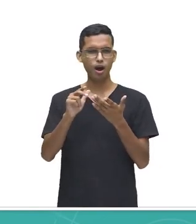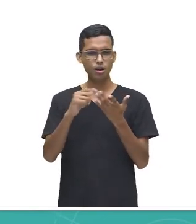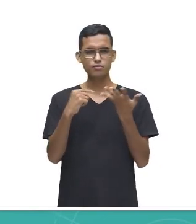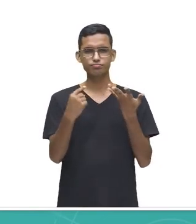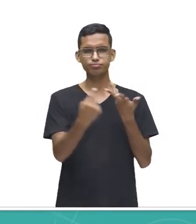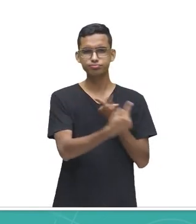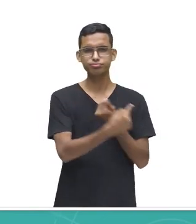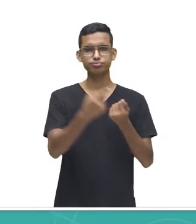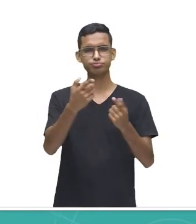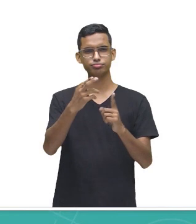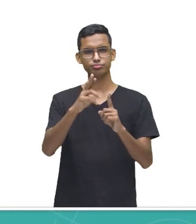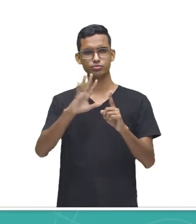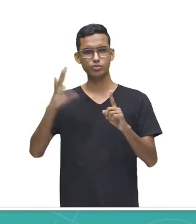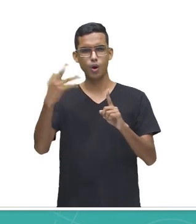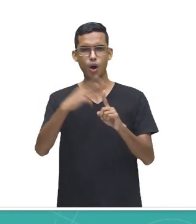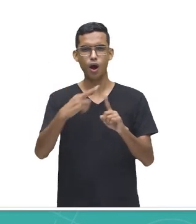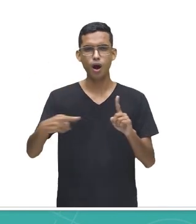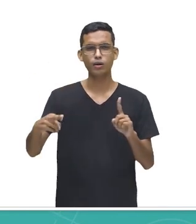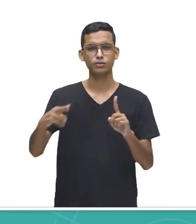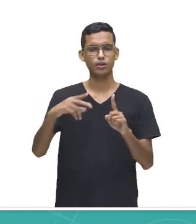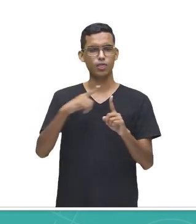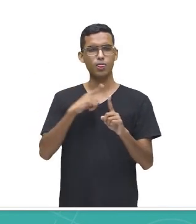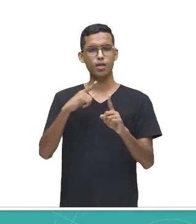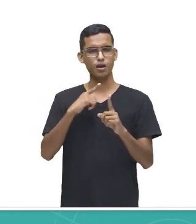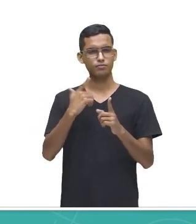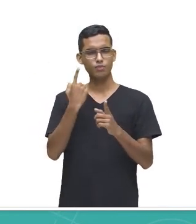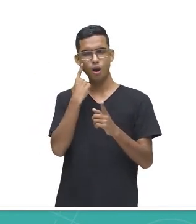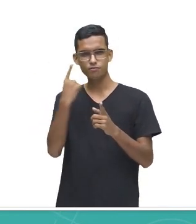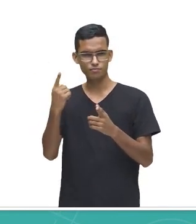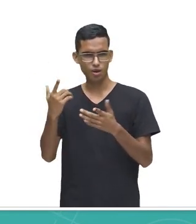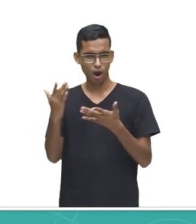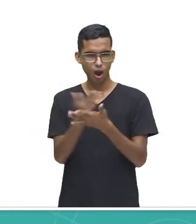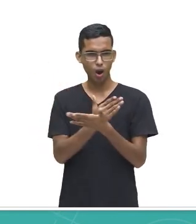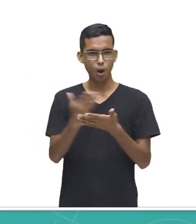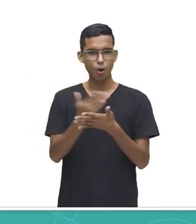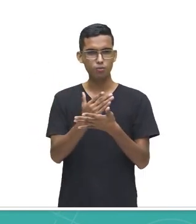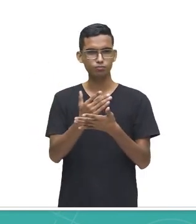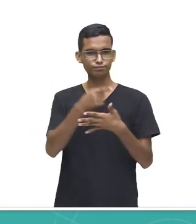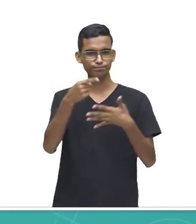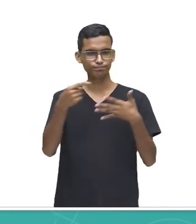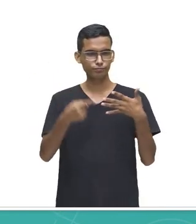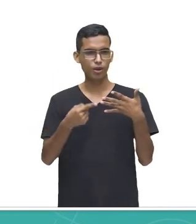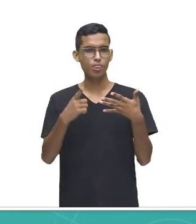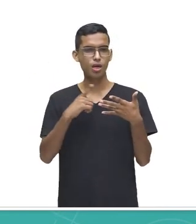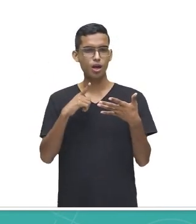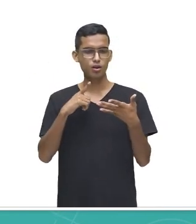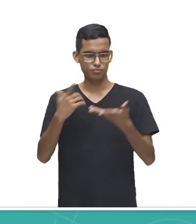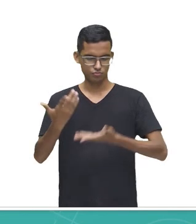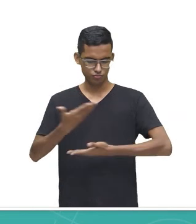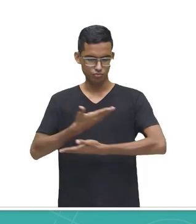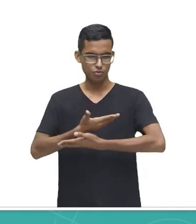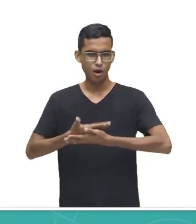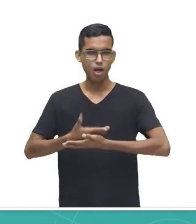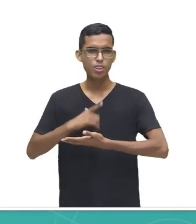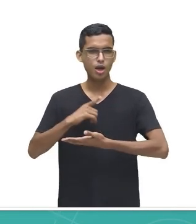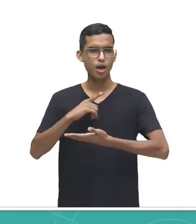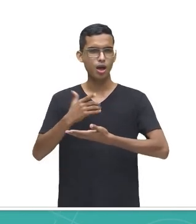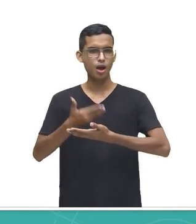algumas benzeduras. Em cada bairro da nossa cidade, a gente conhece uma